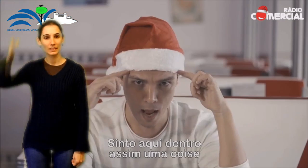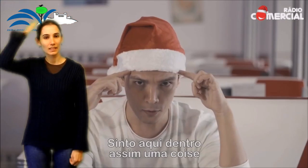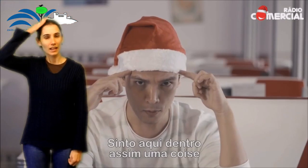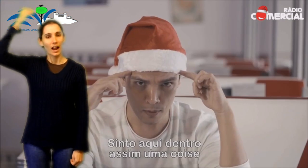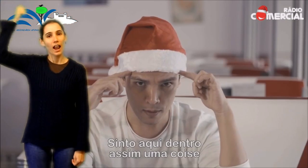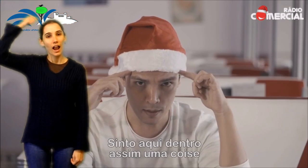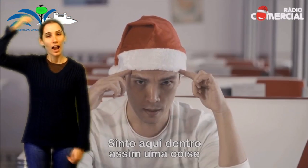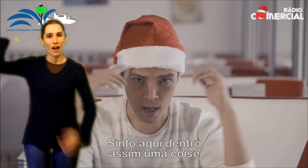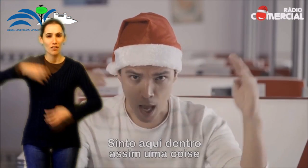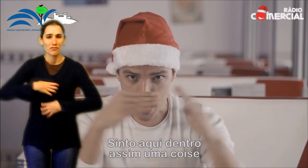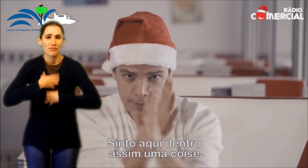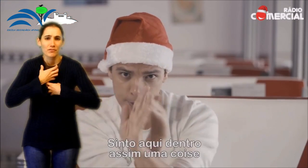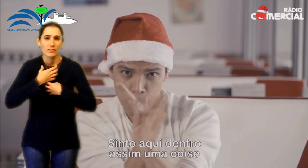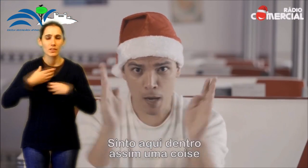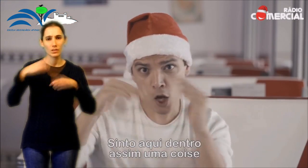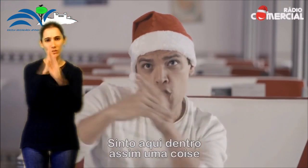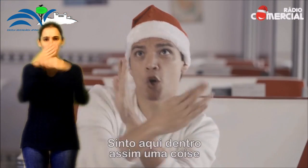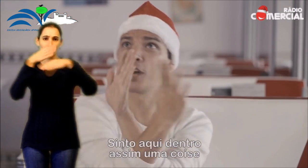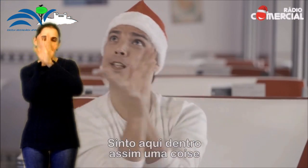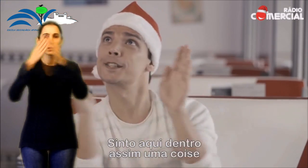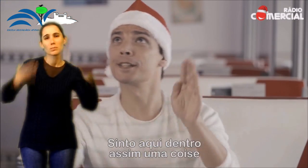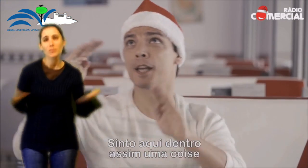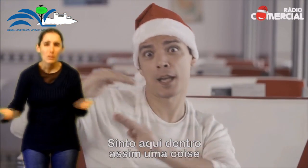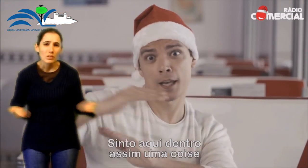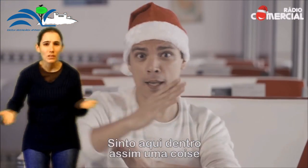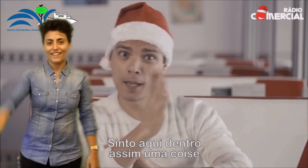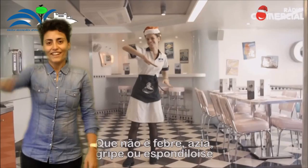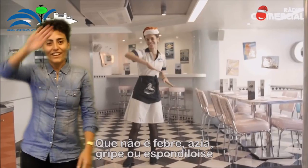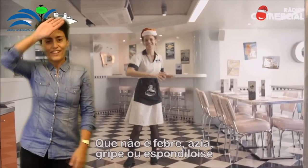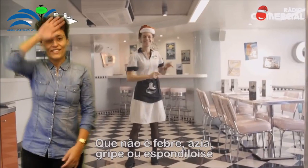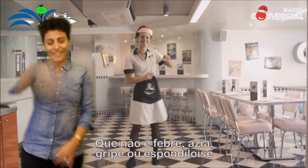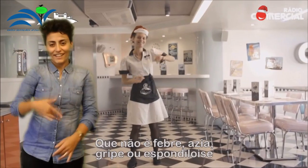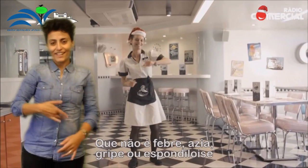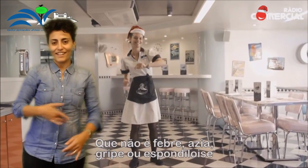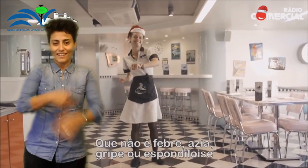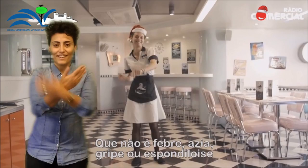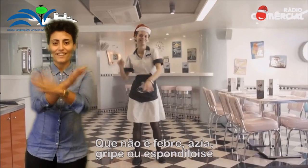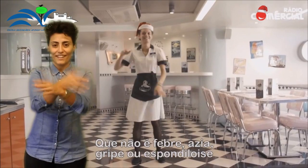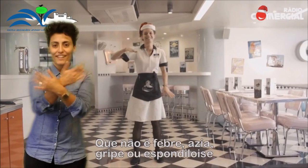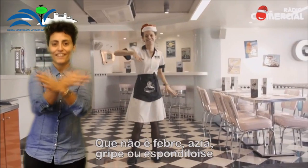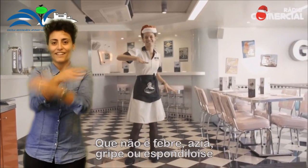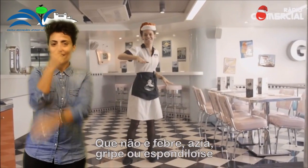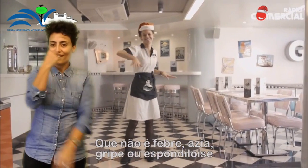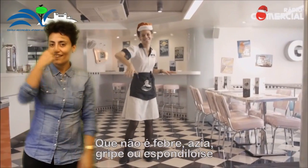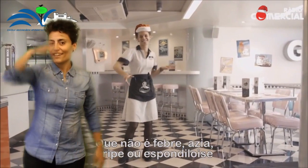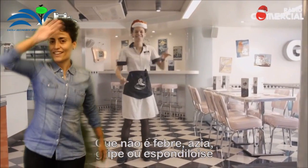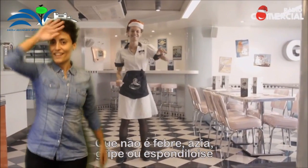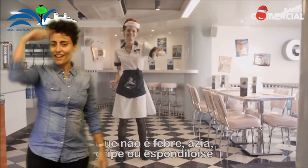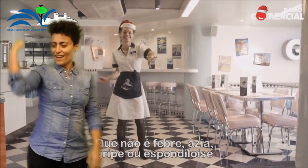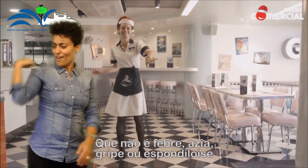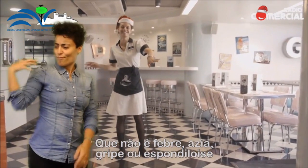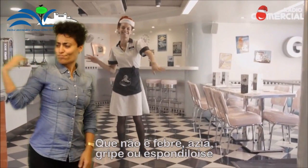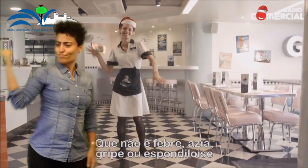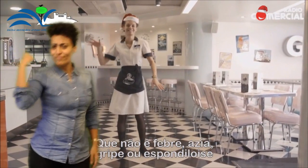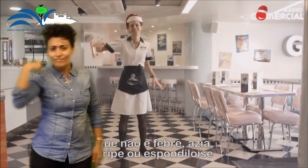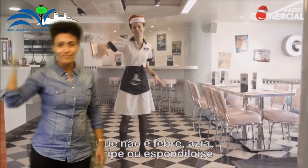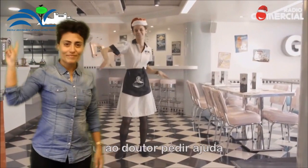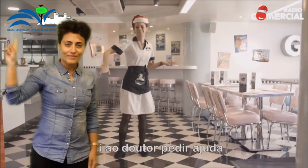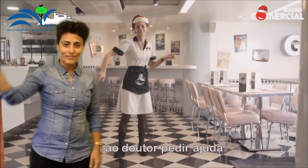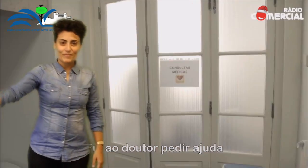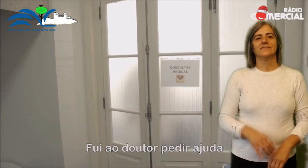Sinto aqui dentro assim uma coisa que não é febres e a gripe ou